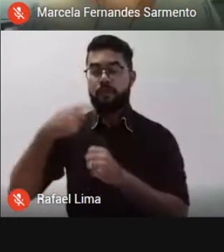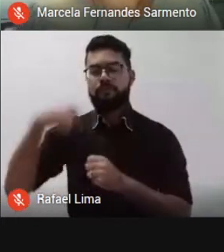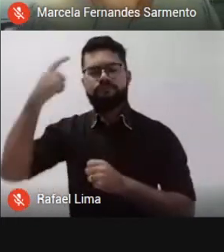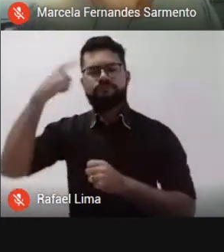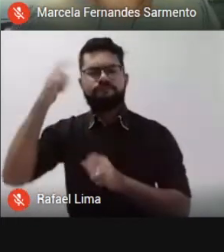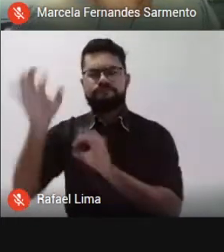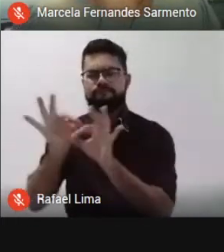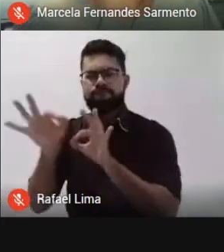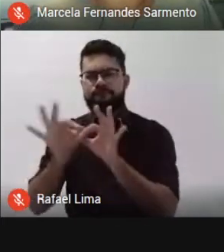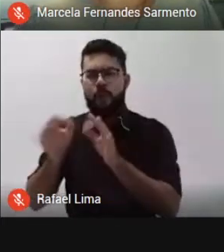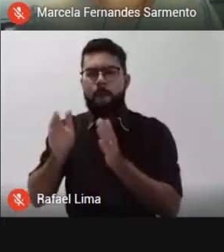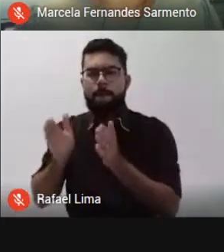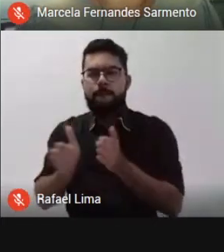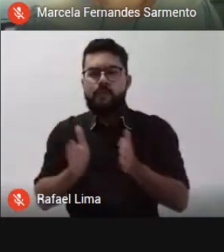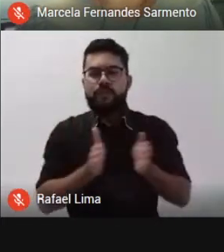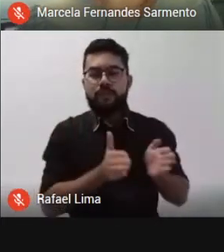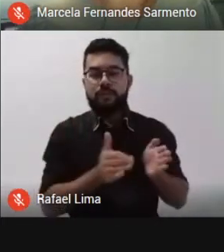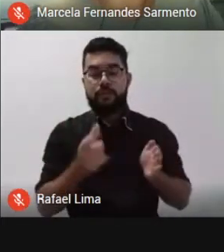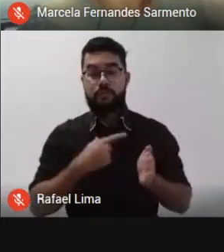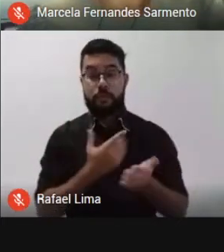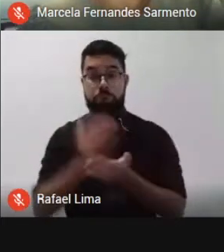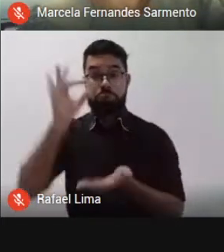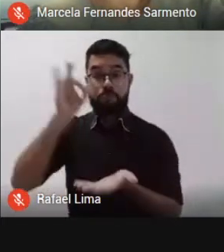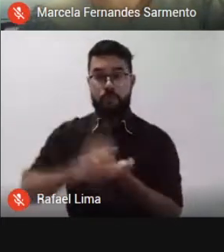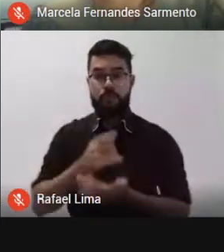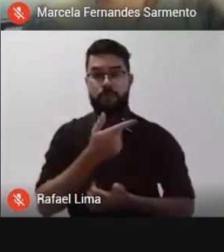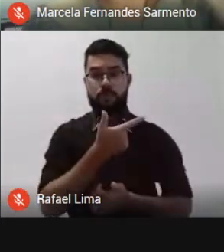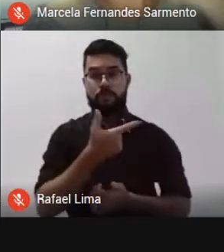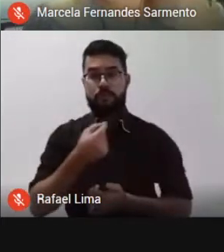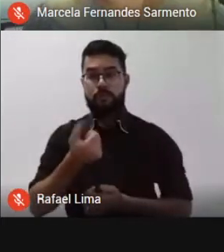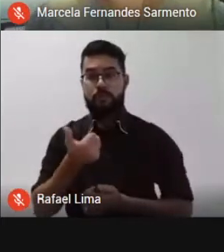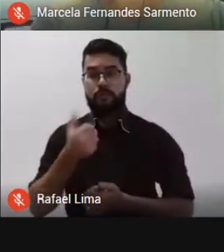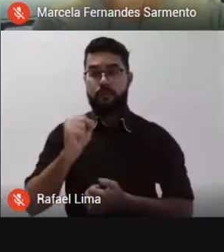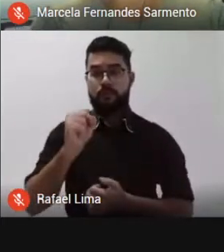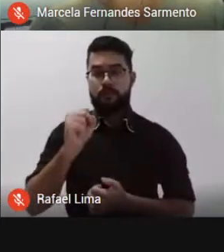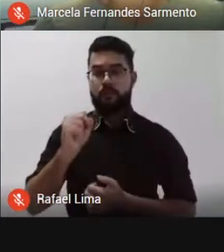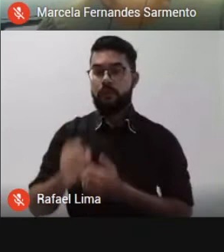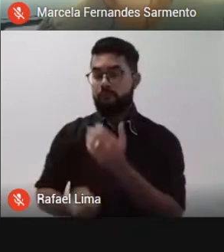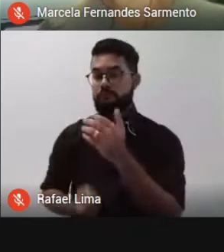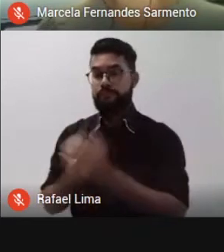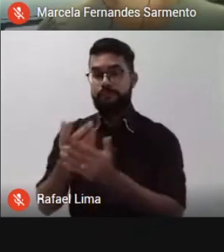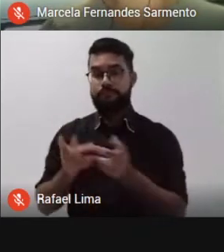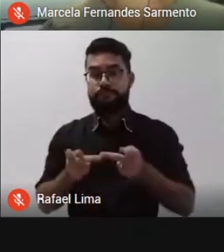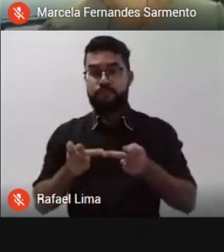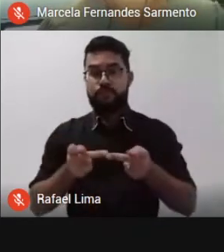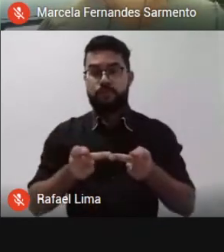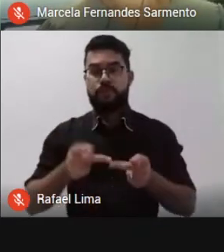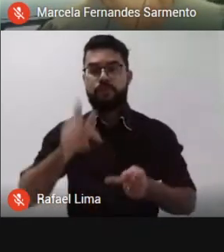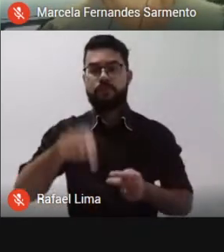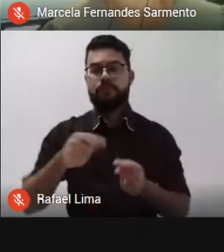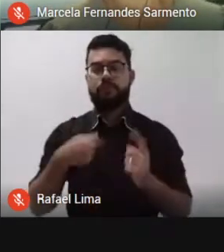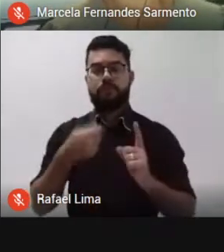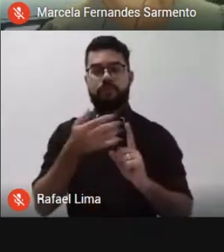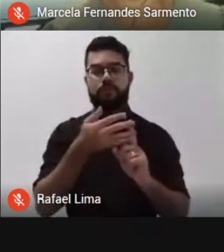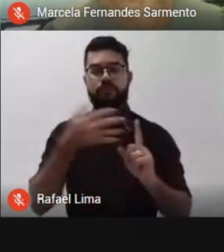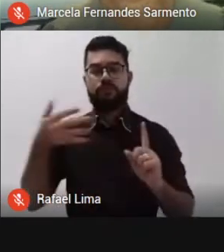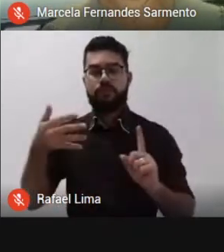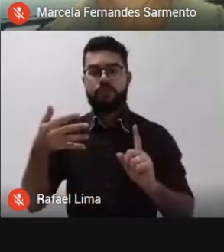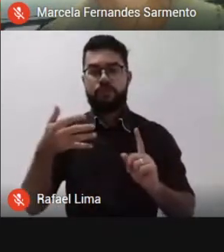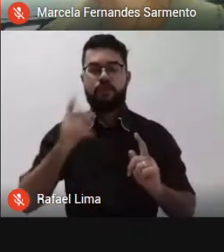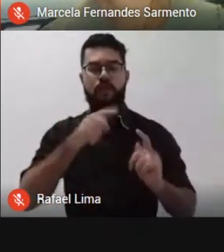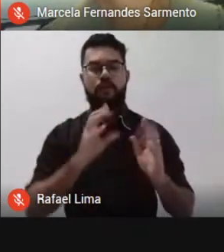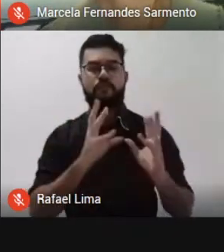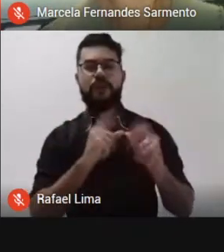processo, para em 2018, então, a gente realmente topar esse desafio de fazer a extensão do Parklet e